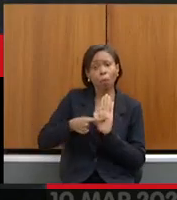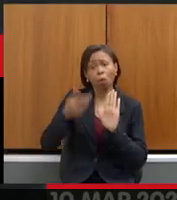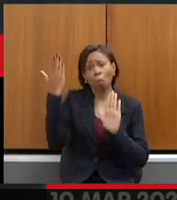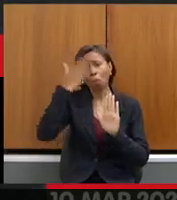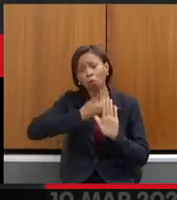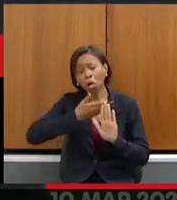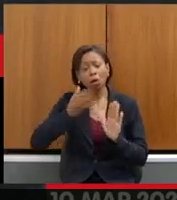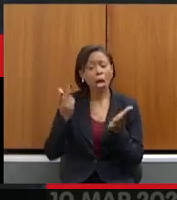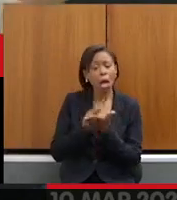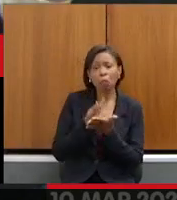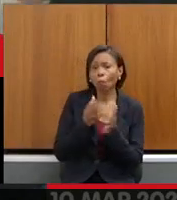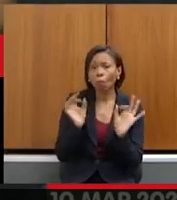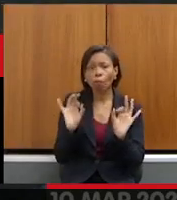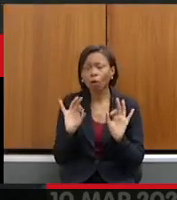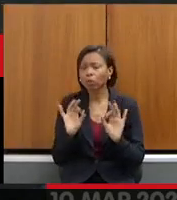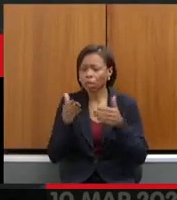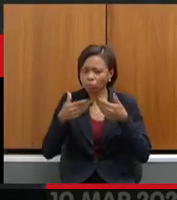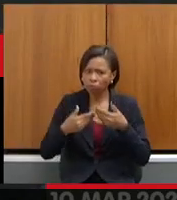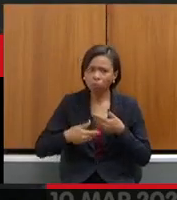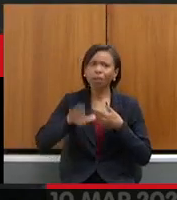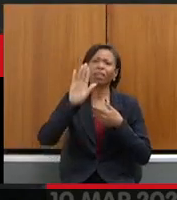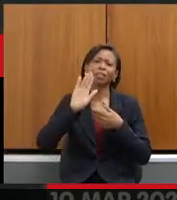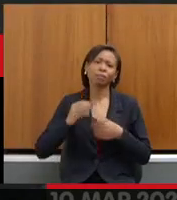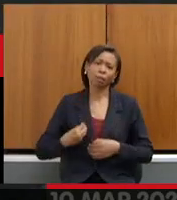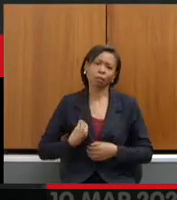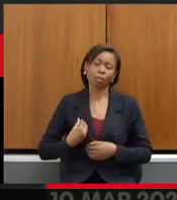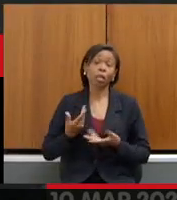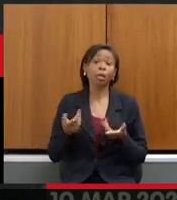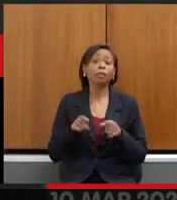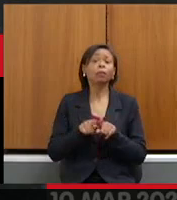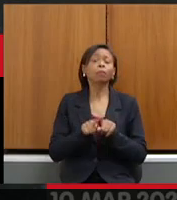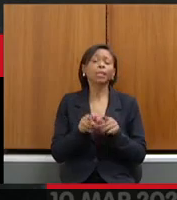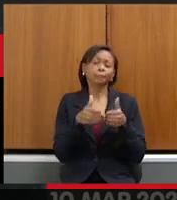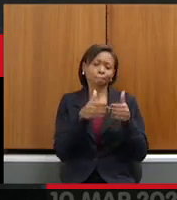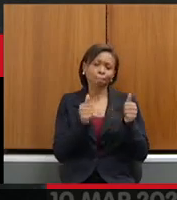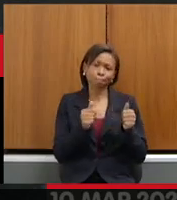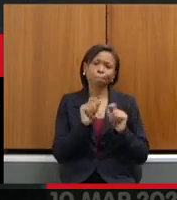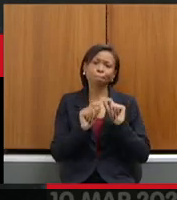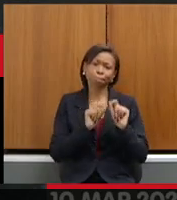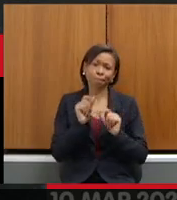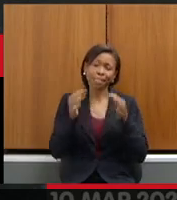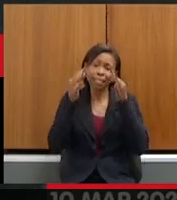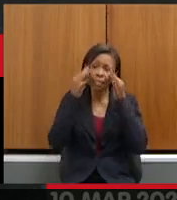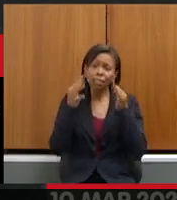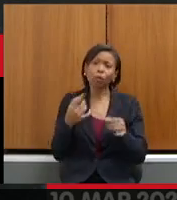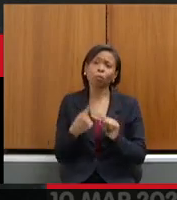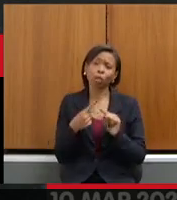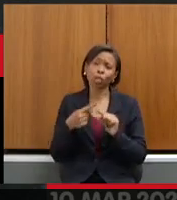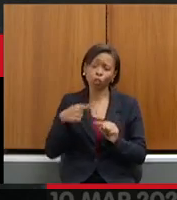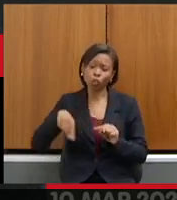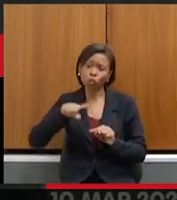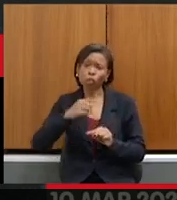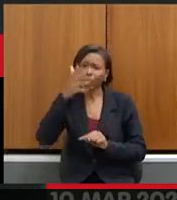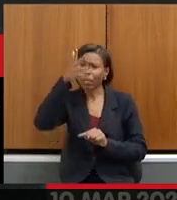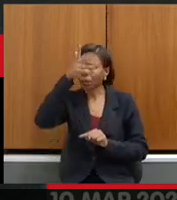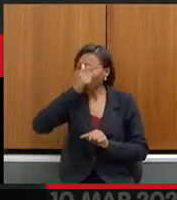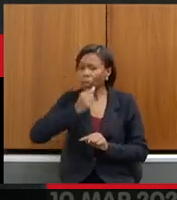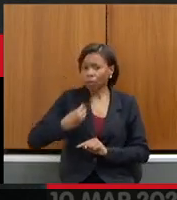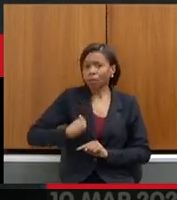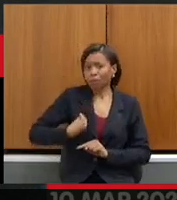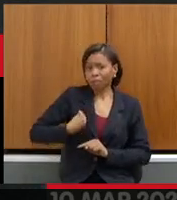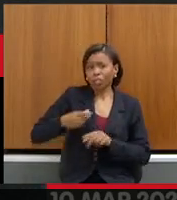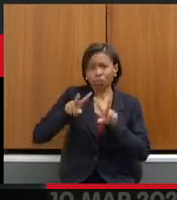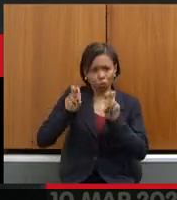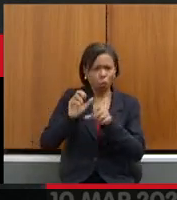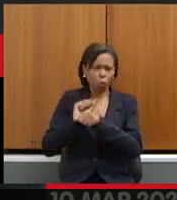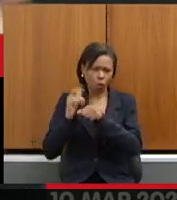errado e Vida que segue e o que eu te peço também secretaria atenção sobre a criação que a gente tá aqui salvando vidas é dada do